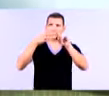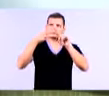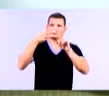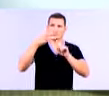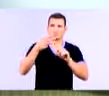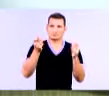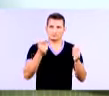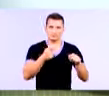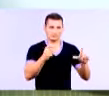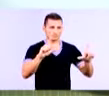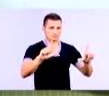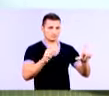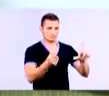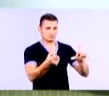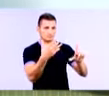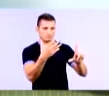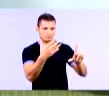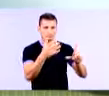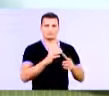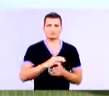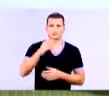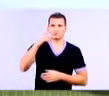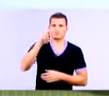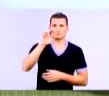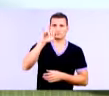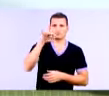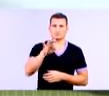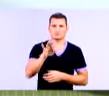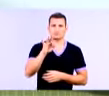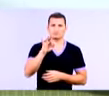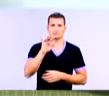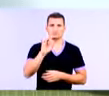tela do computador. O print, ele apenas mostra.